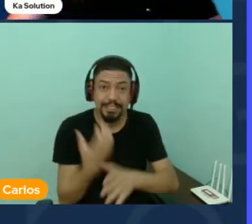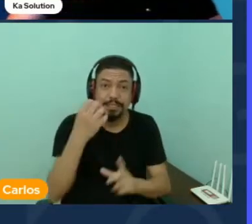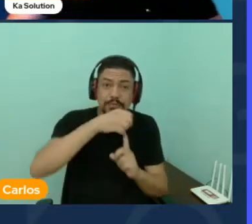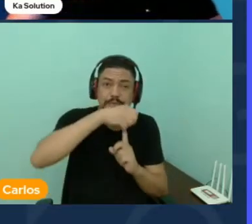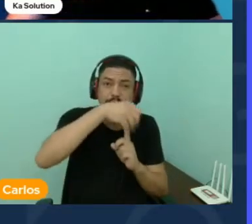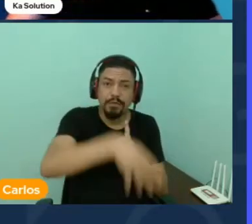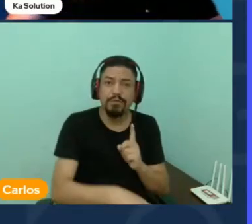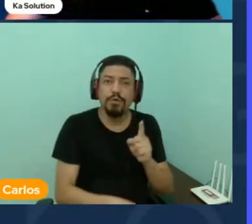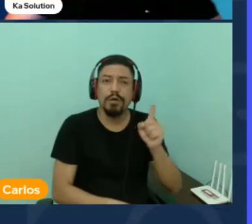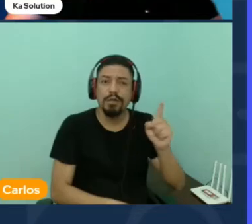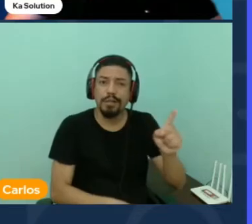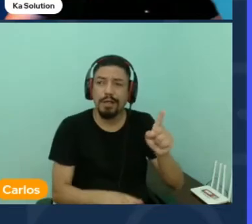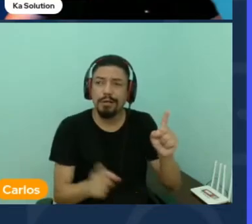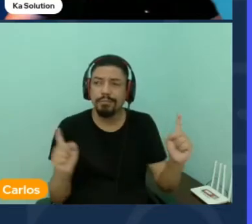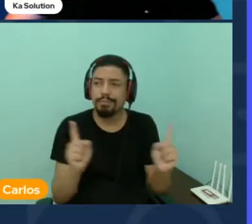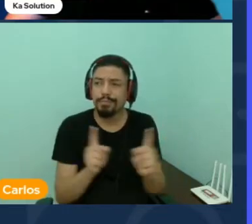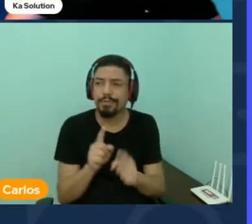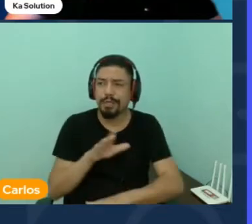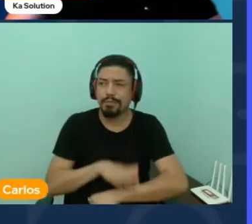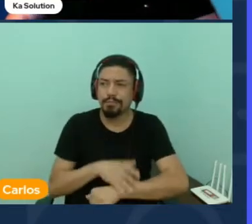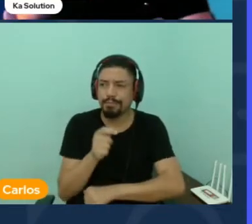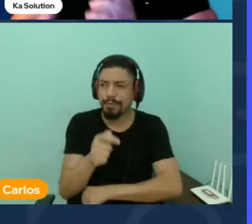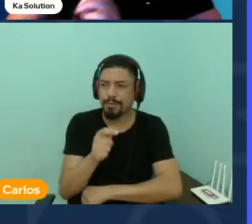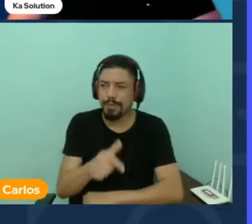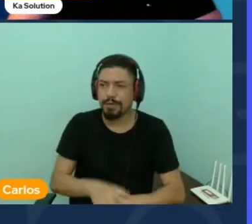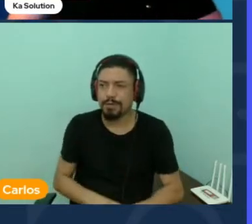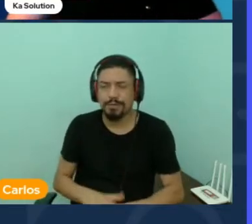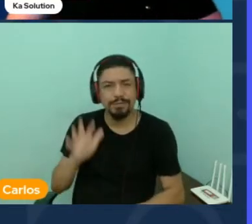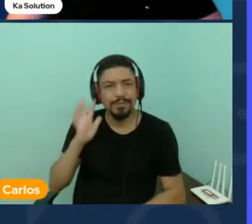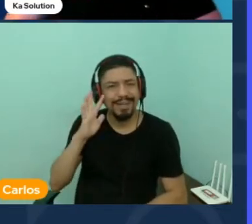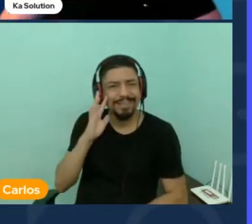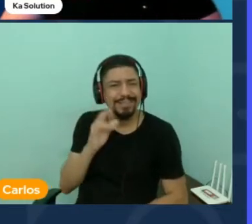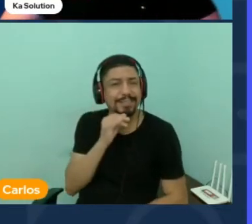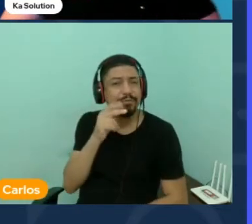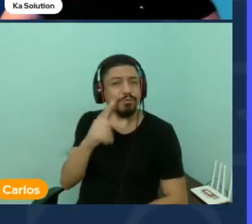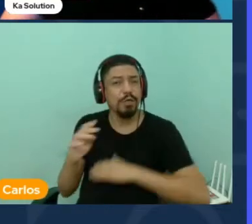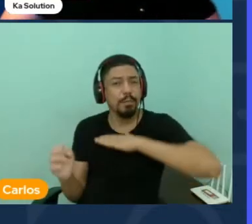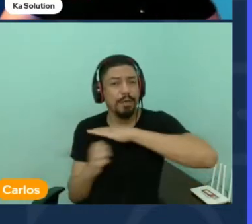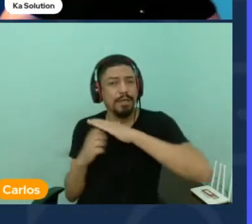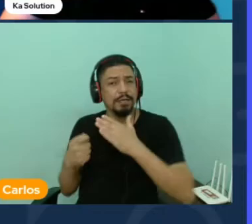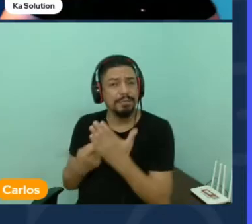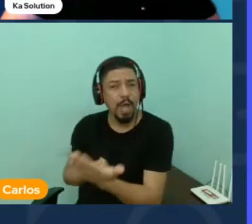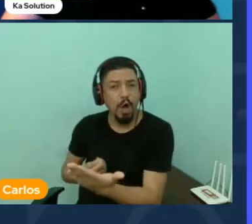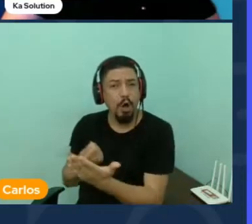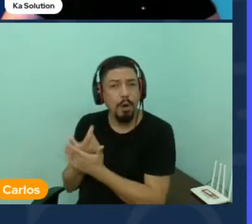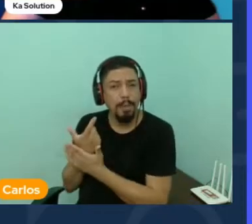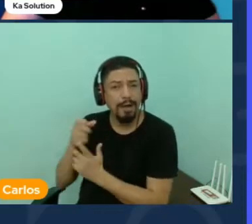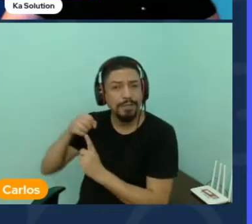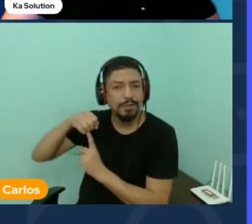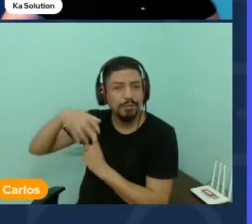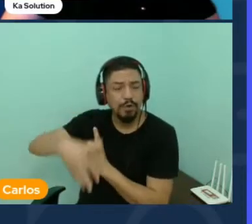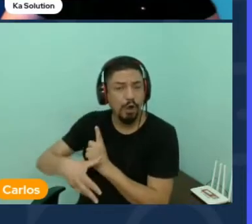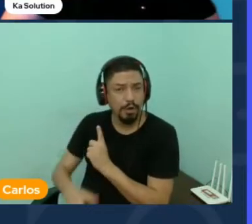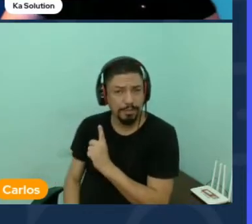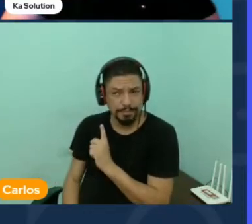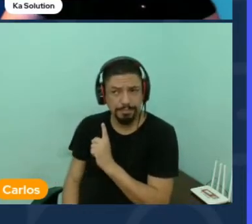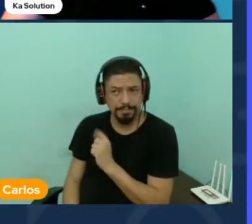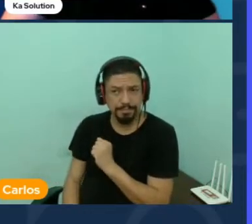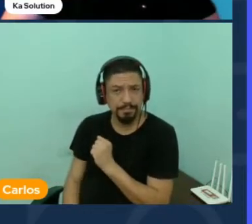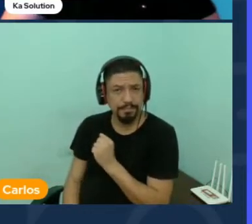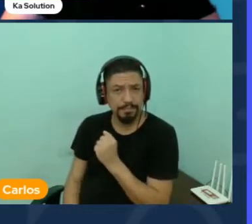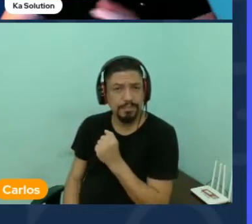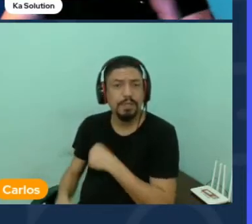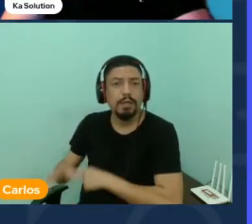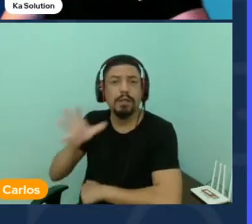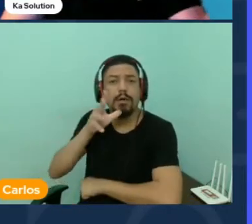servidor para alguns minutos. Imagina se na sua empresa você precisa comprar um servidor. Quanto tempo